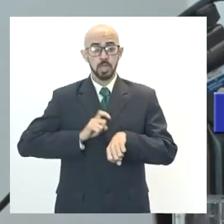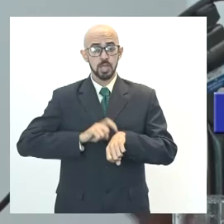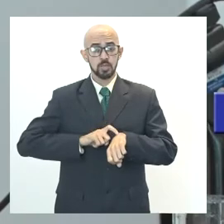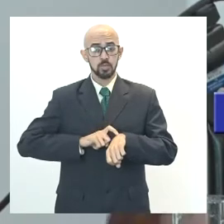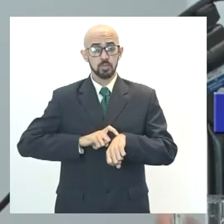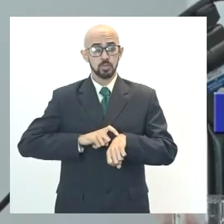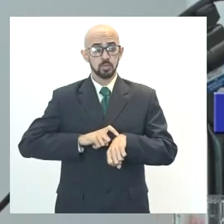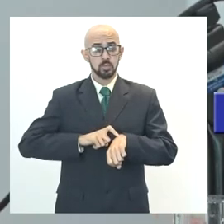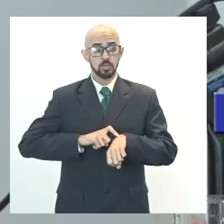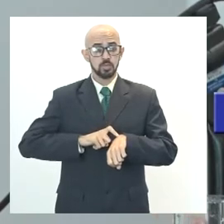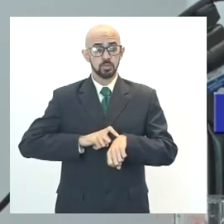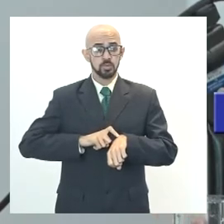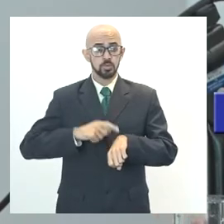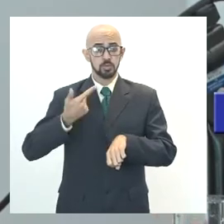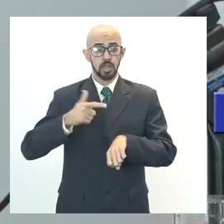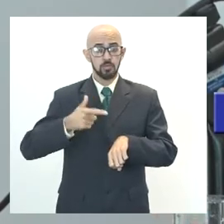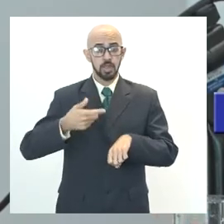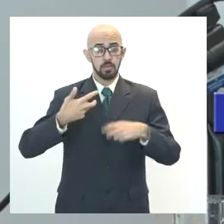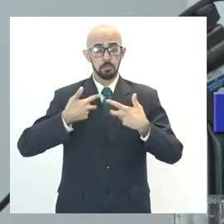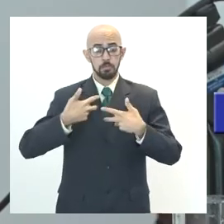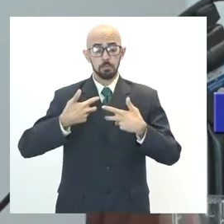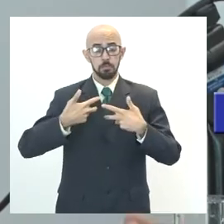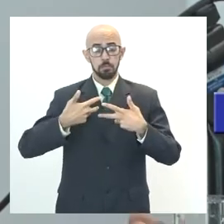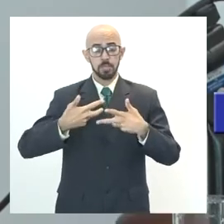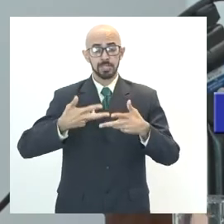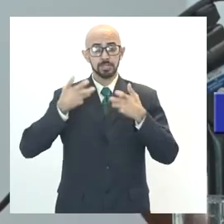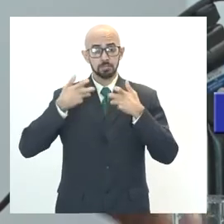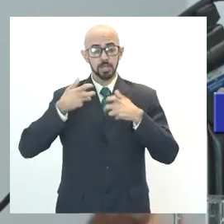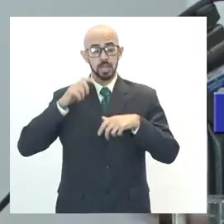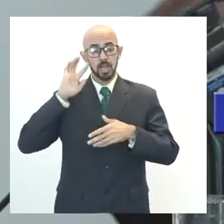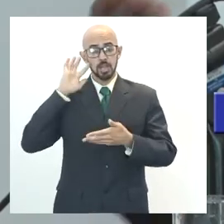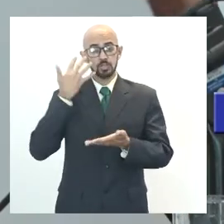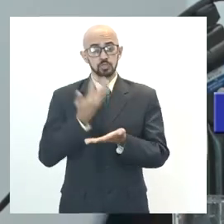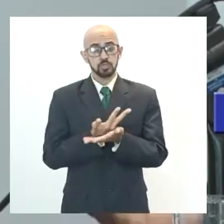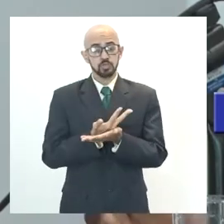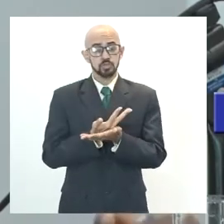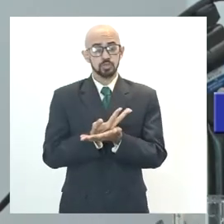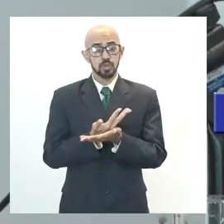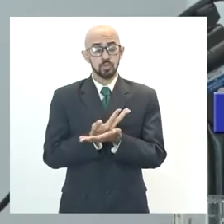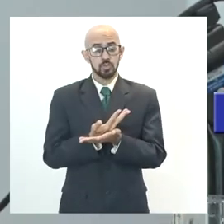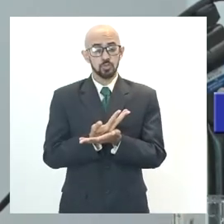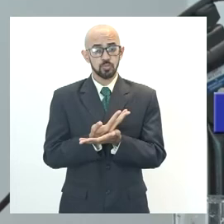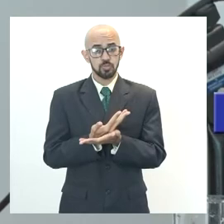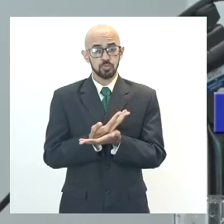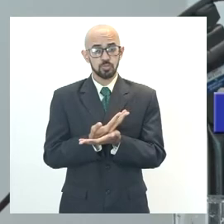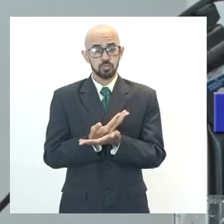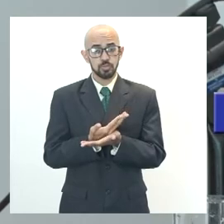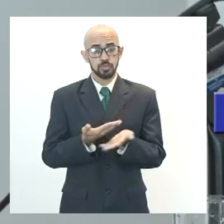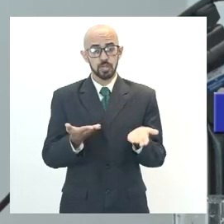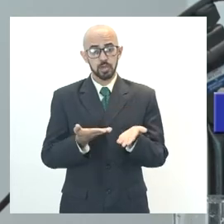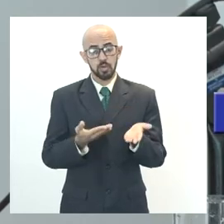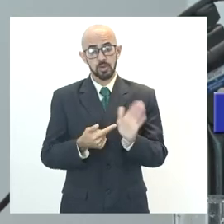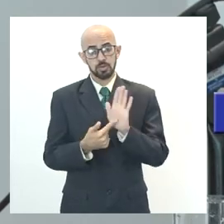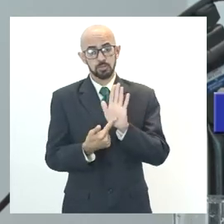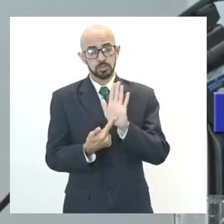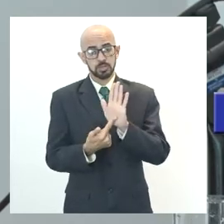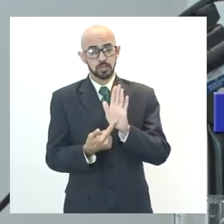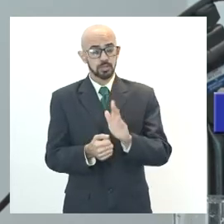observou o momento algum a revolução 4.0 que está a ir lembro